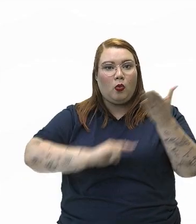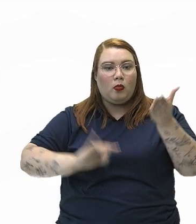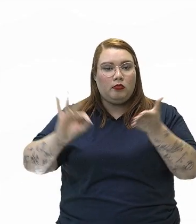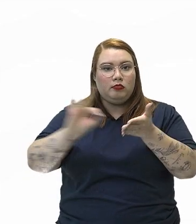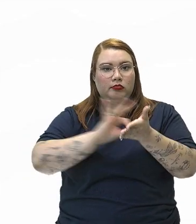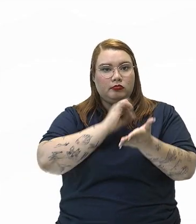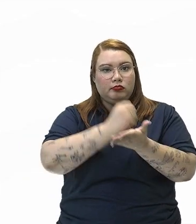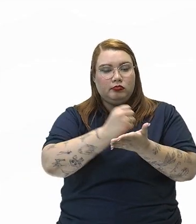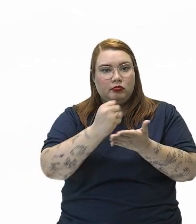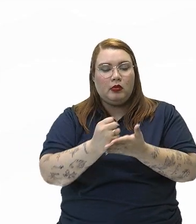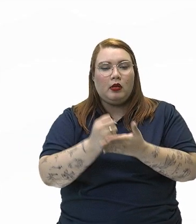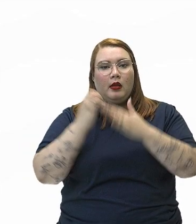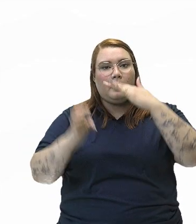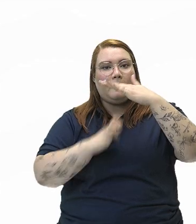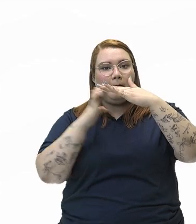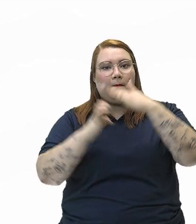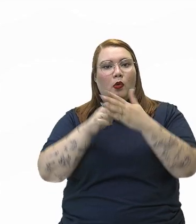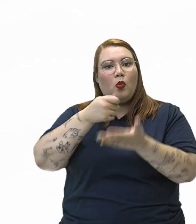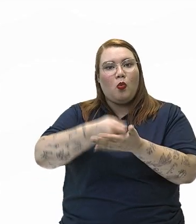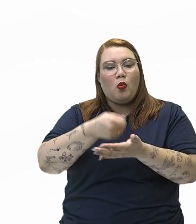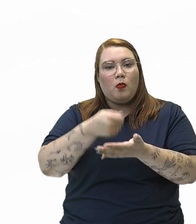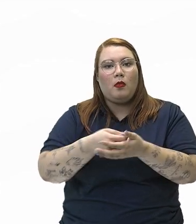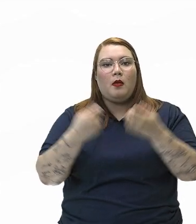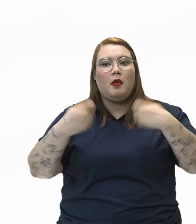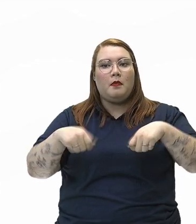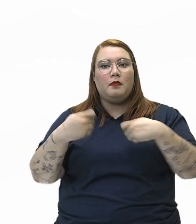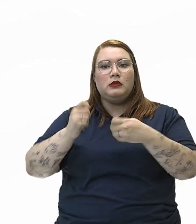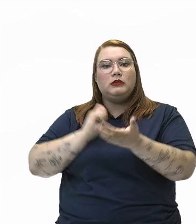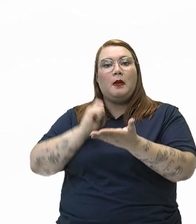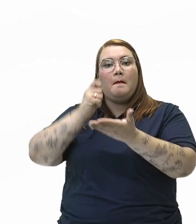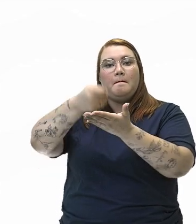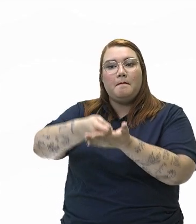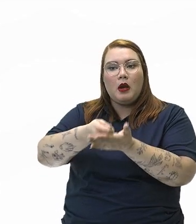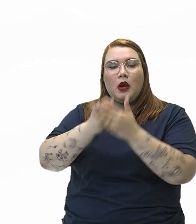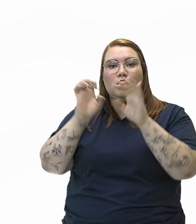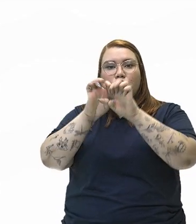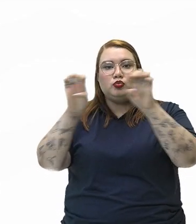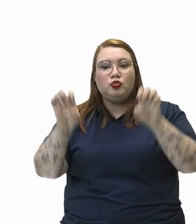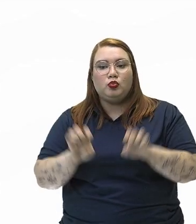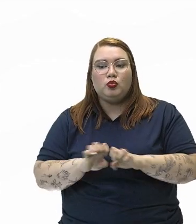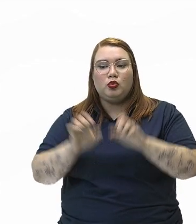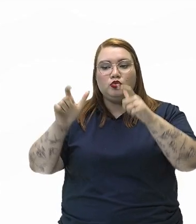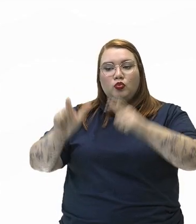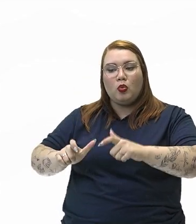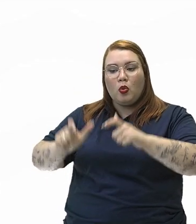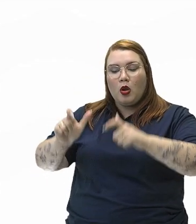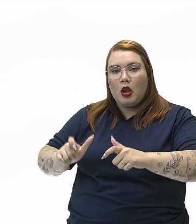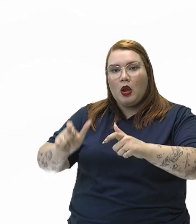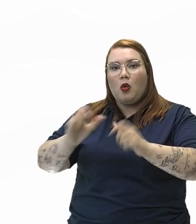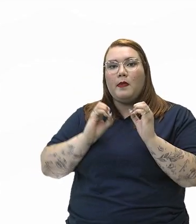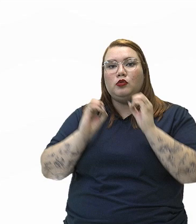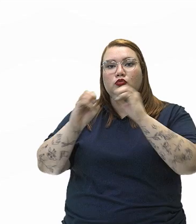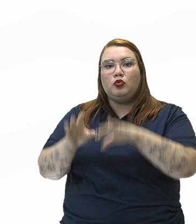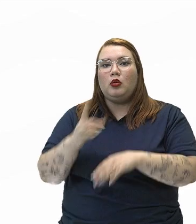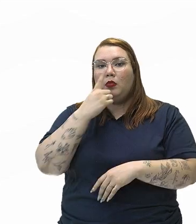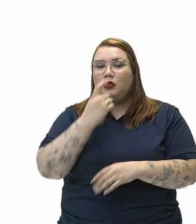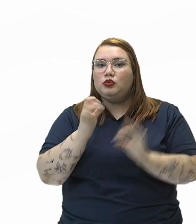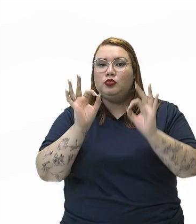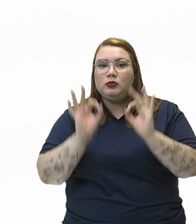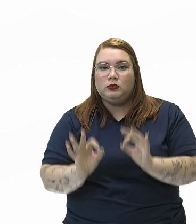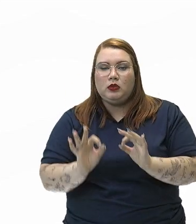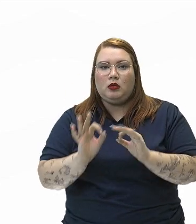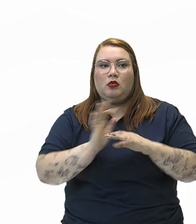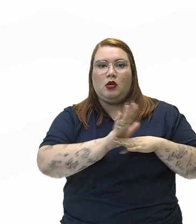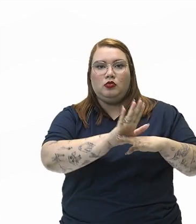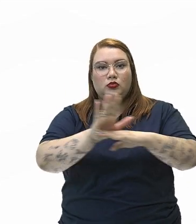são obrigadas a investir na estruturação da coleta seletiva, na educação ambiental